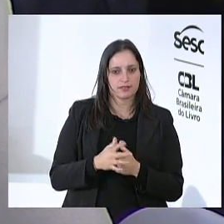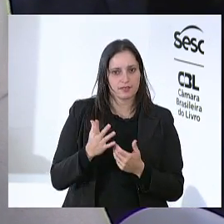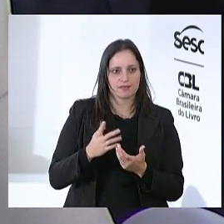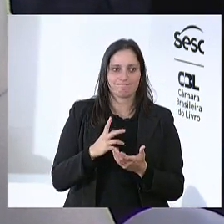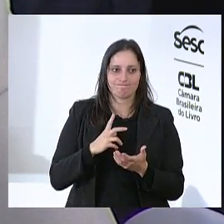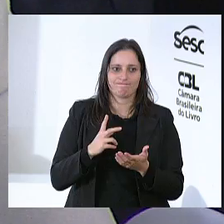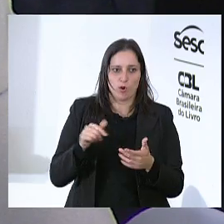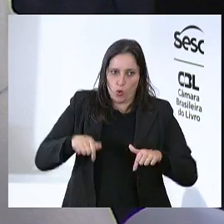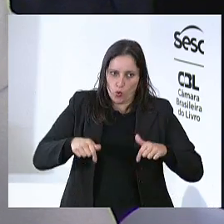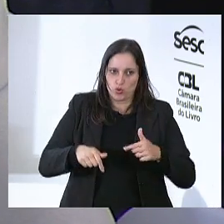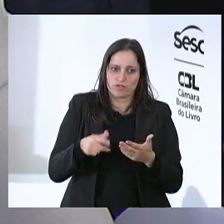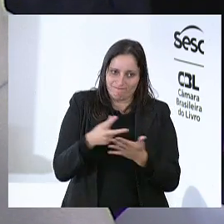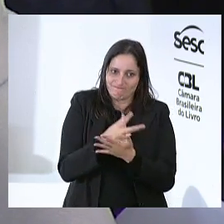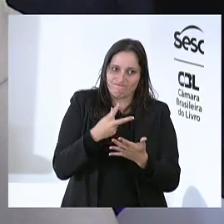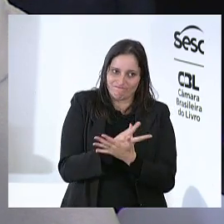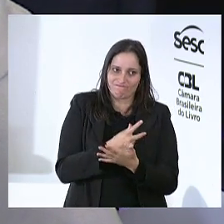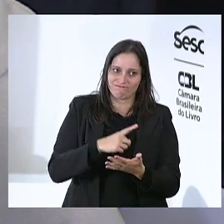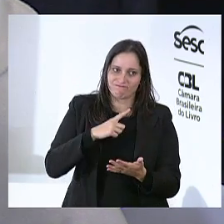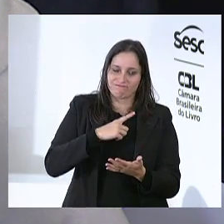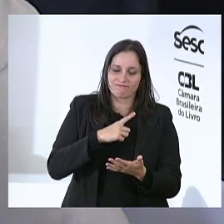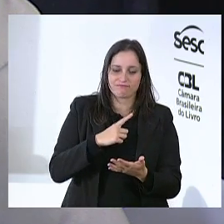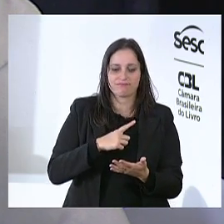errada. Como é que